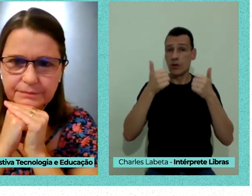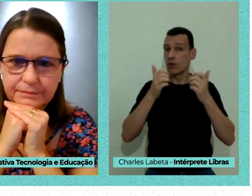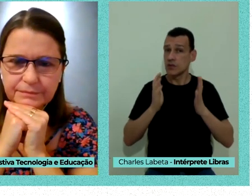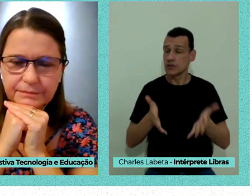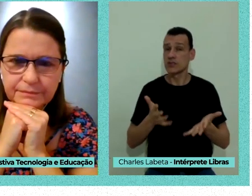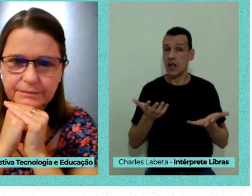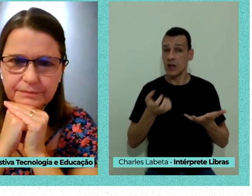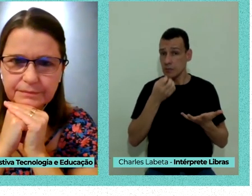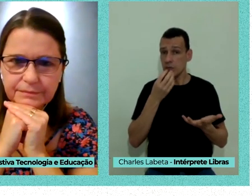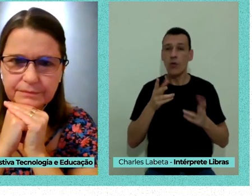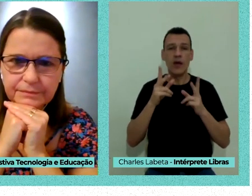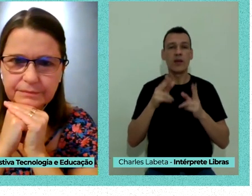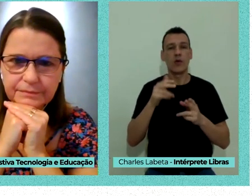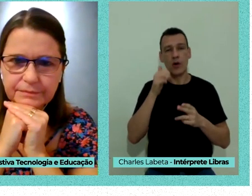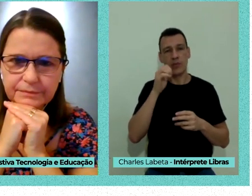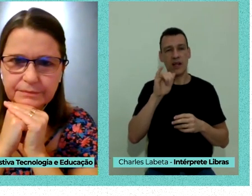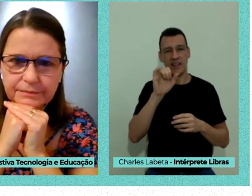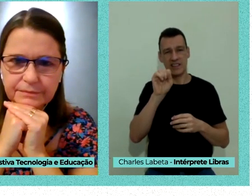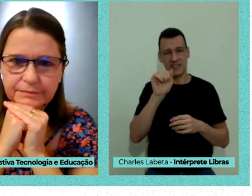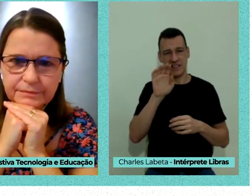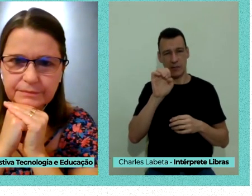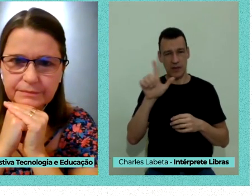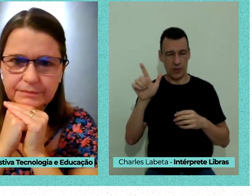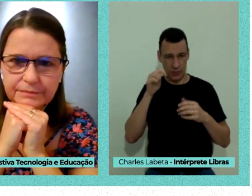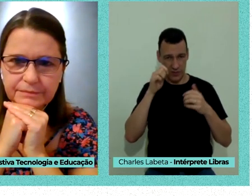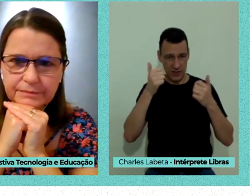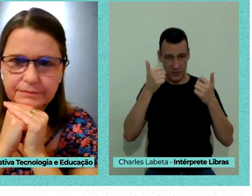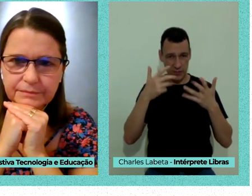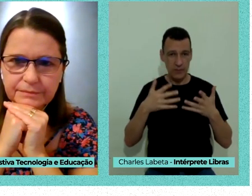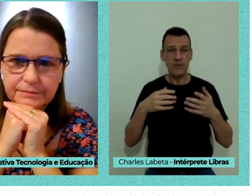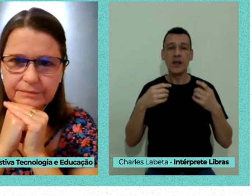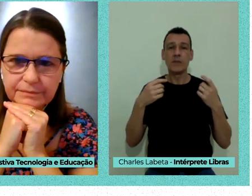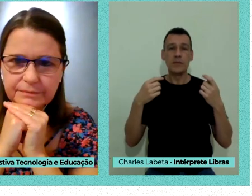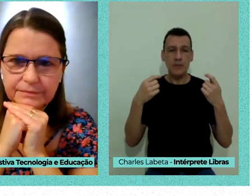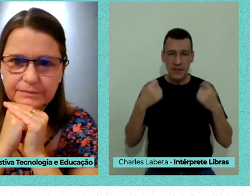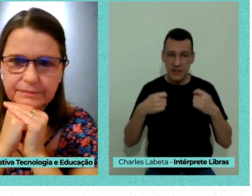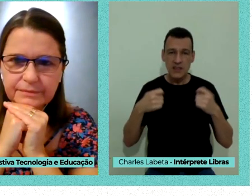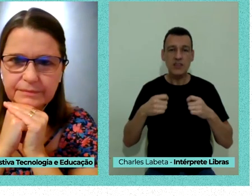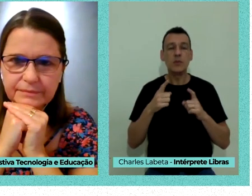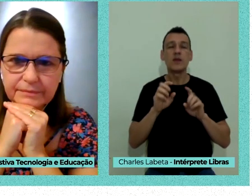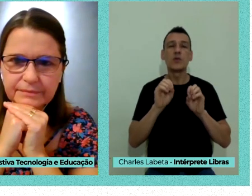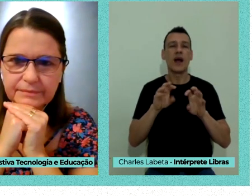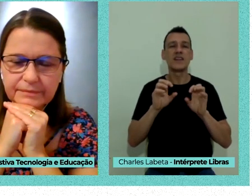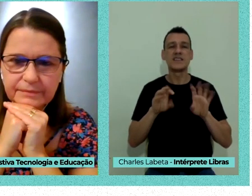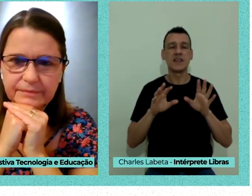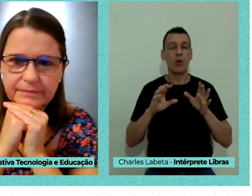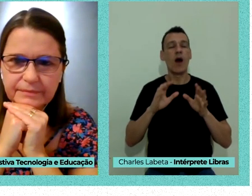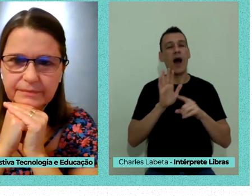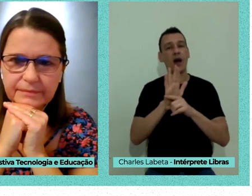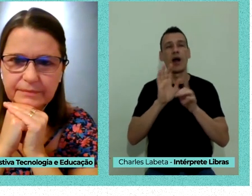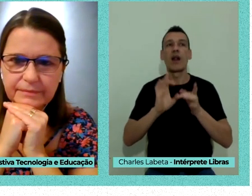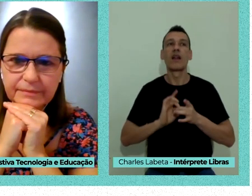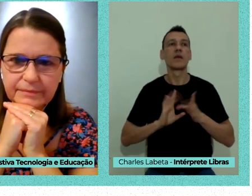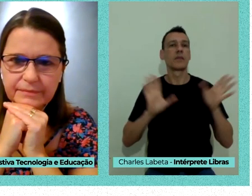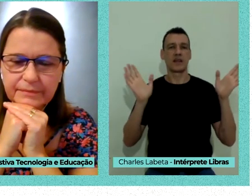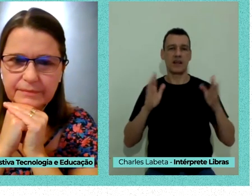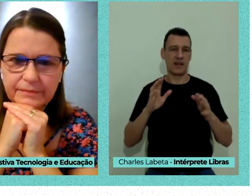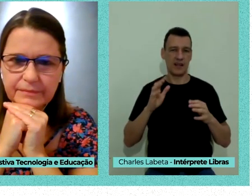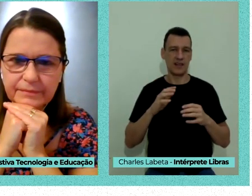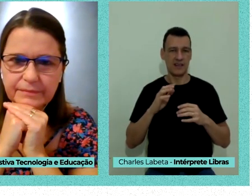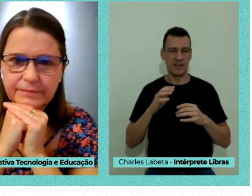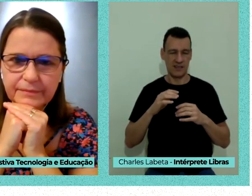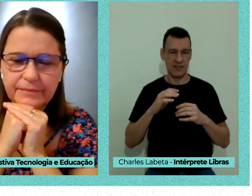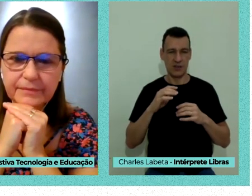Bell Hooks, é necessária uma educação emancipadora, uma educação libertária. Isso só é possível